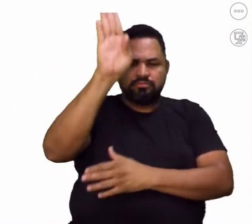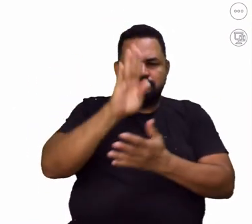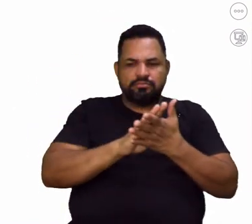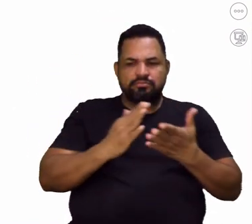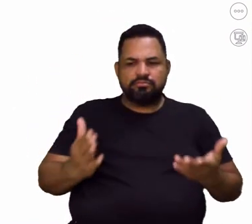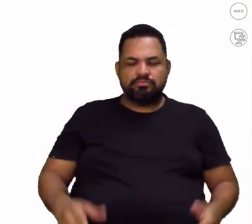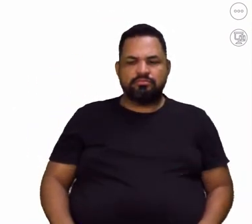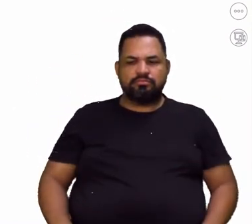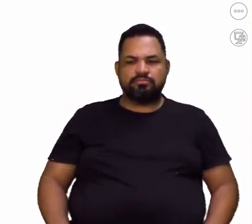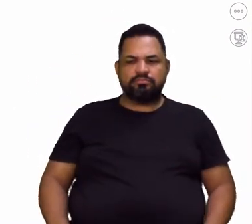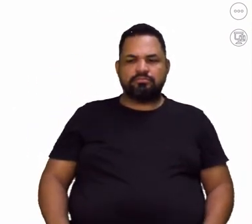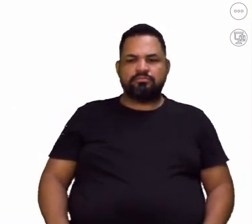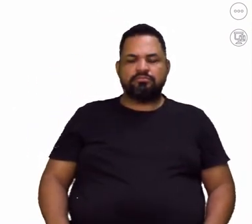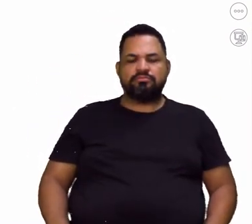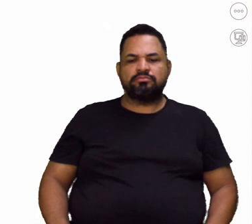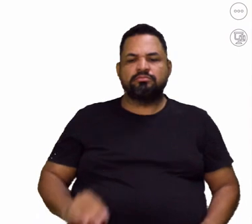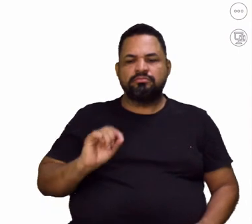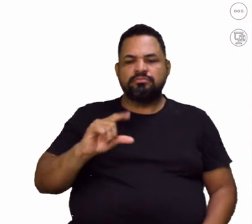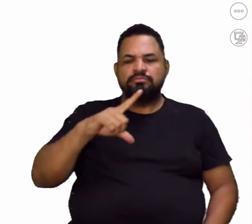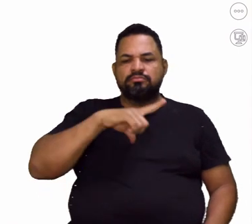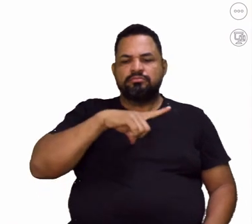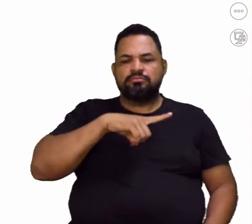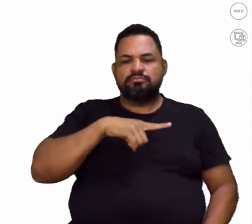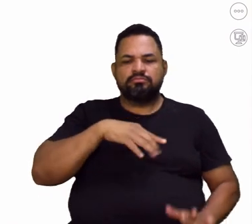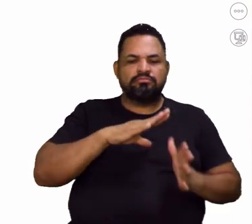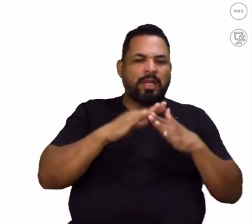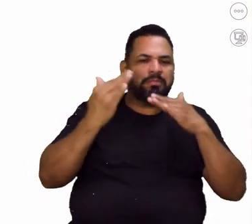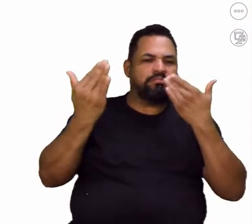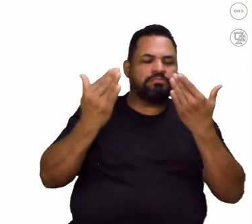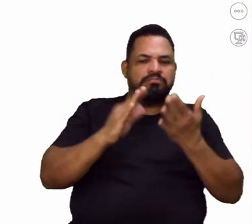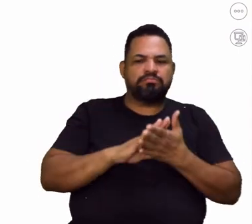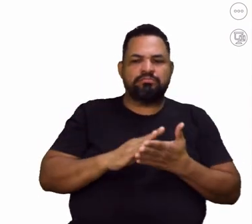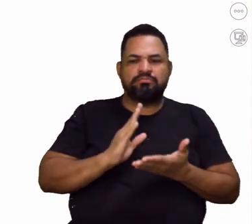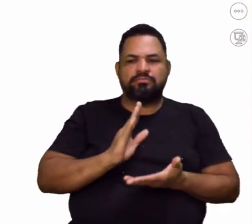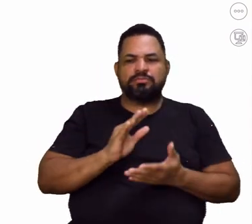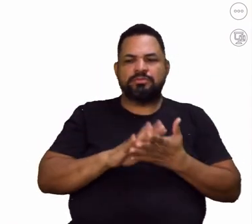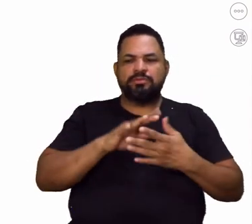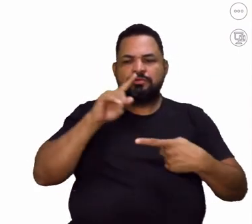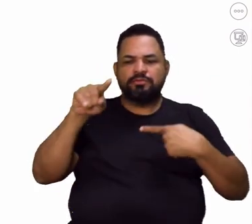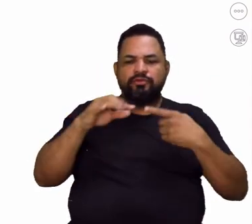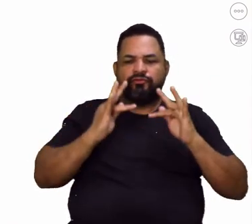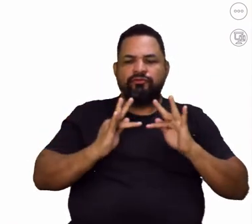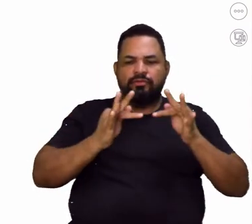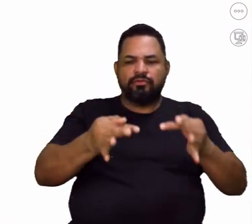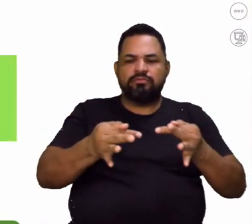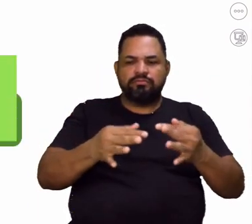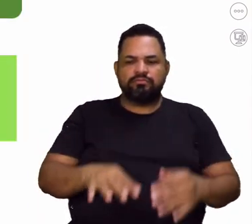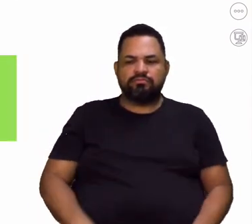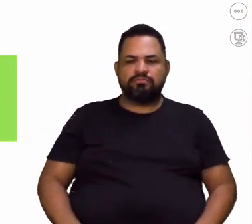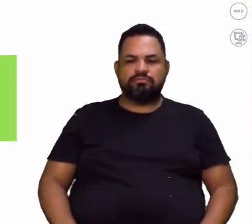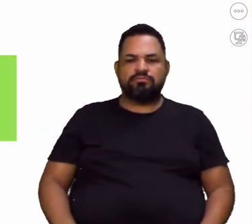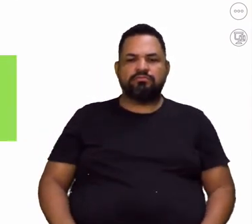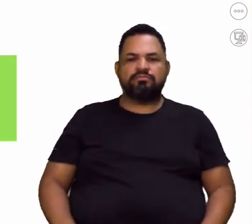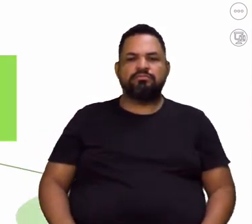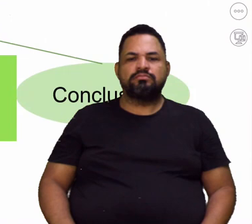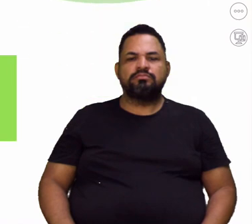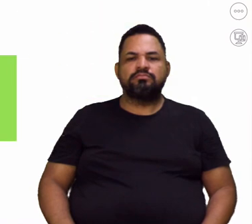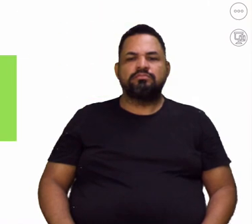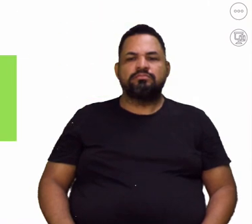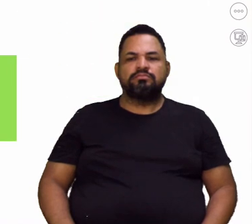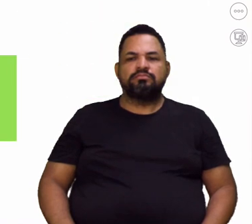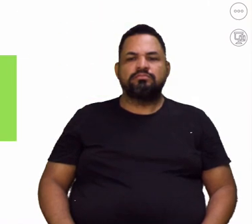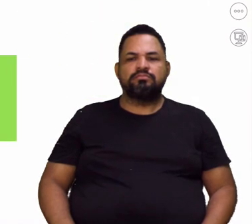Que é aquela narrativa onde vai ter aquela tensão e já focando para o desfecho, que é o final da história,